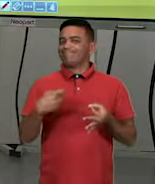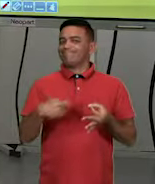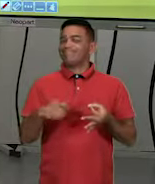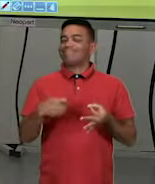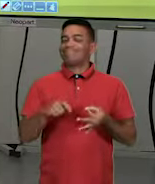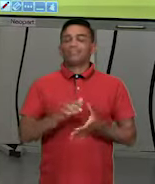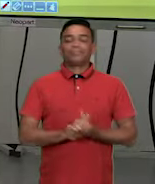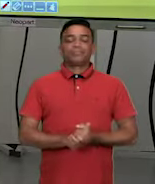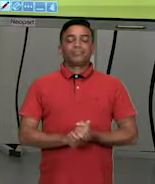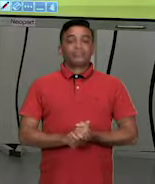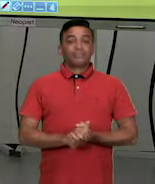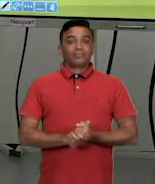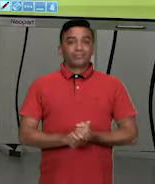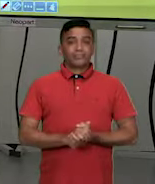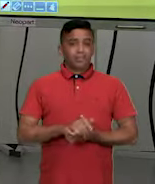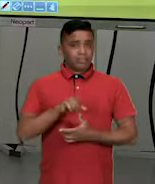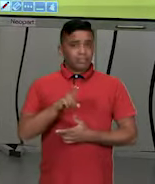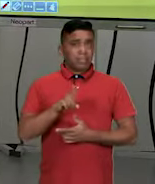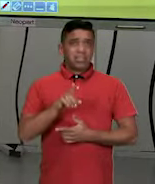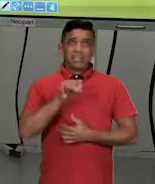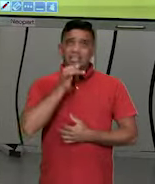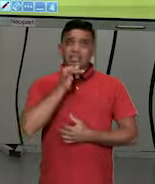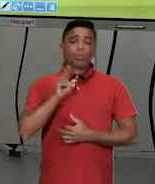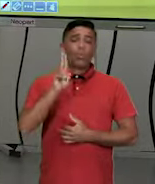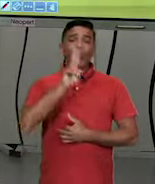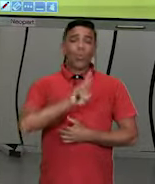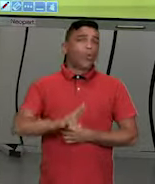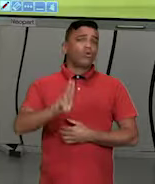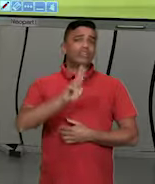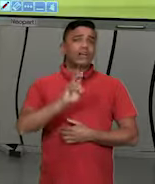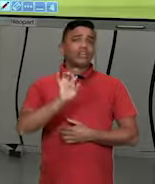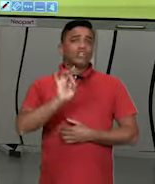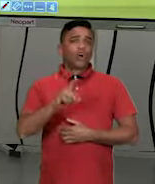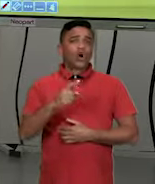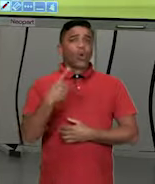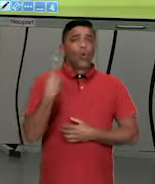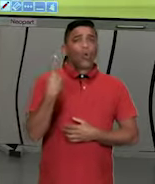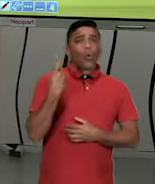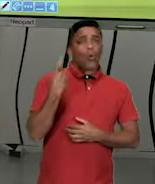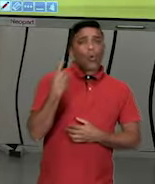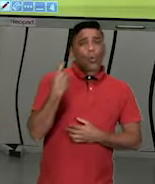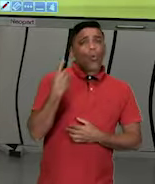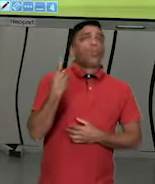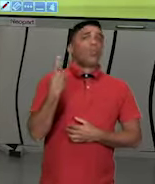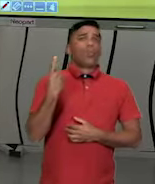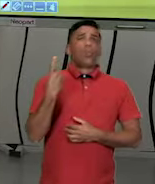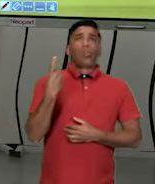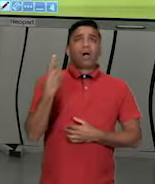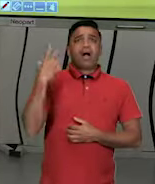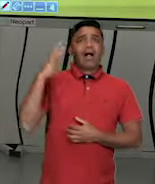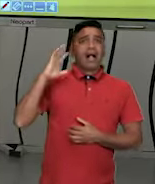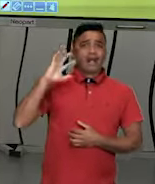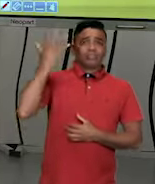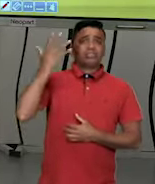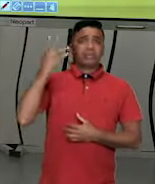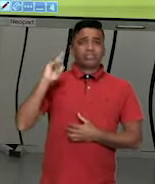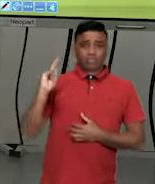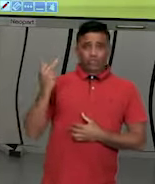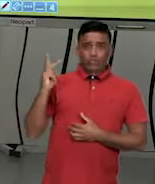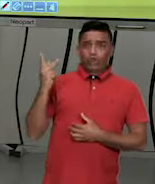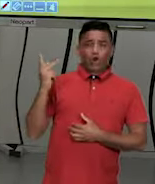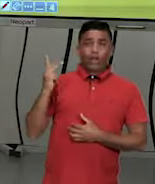não precisa de utilizar somente um fato histórico ou de utilizar somente